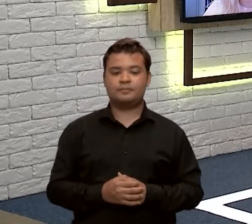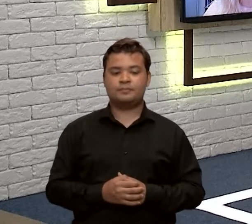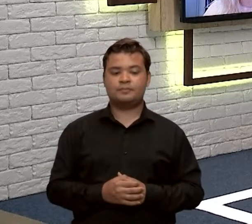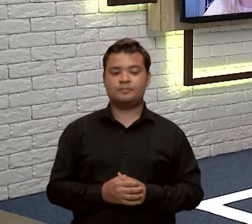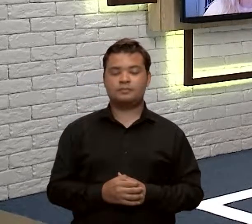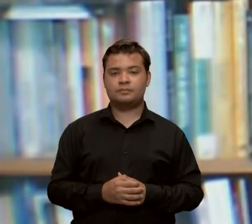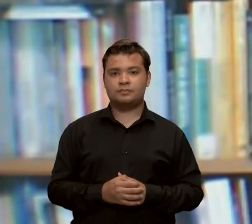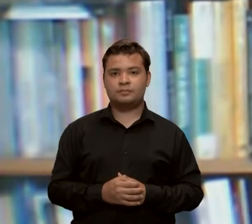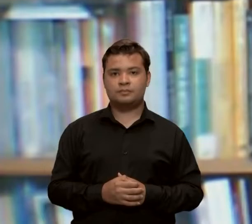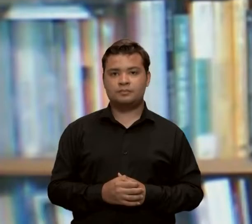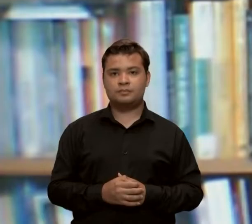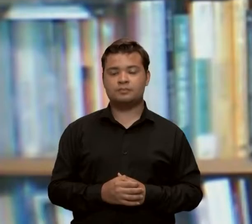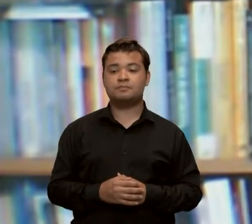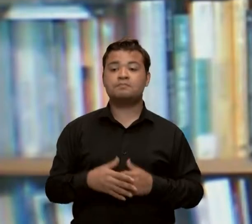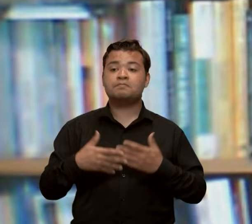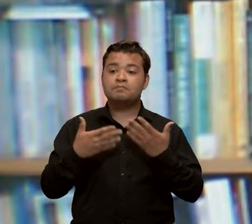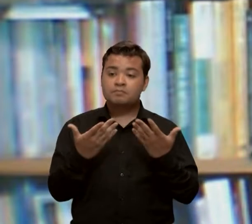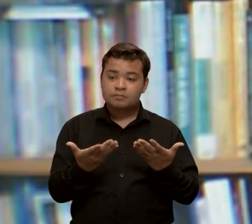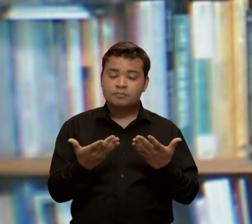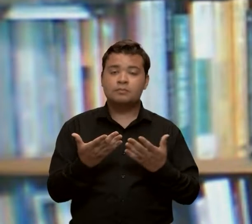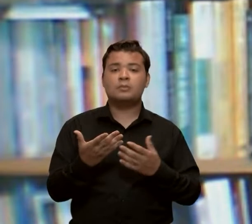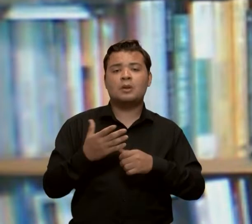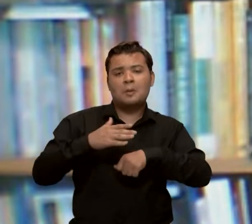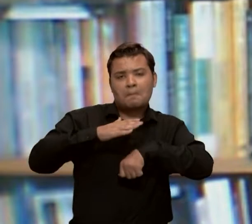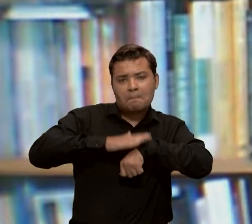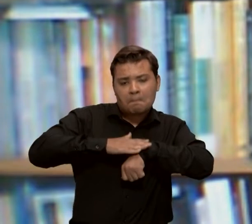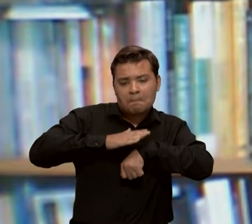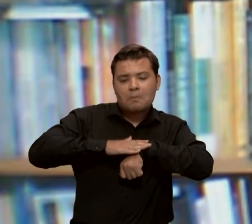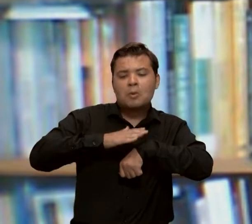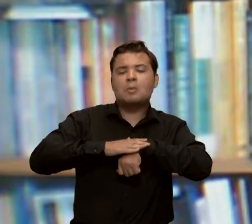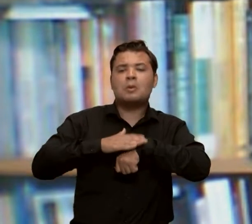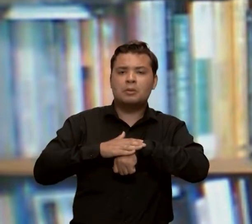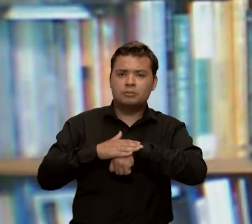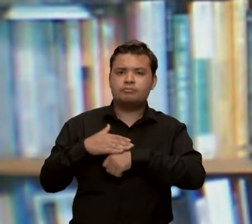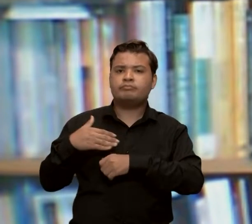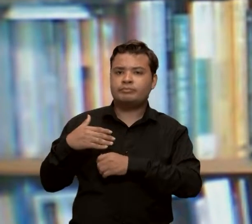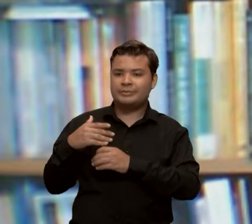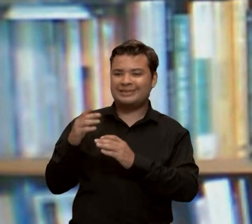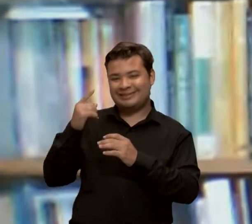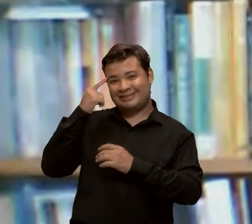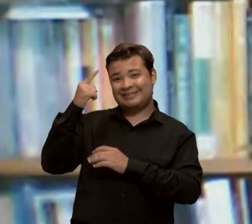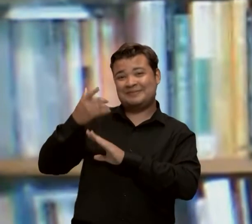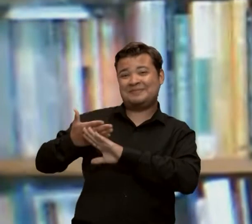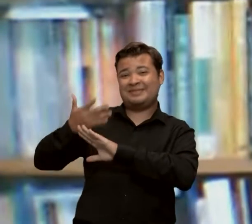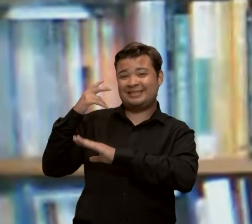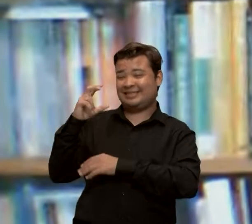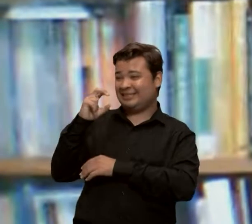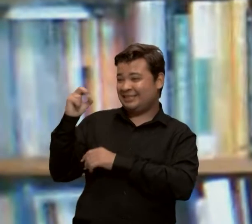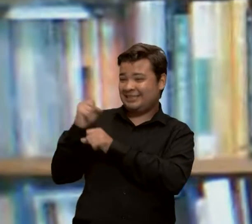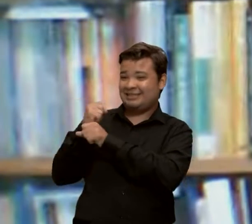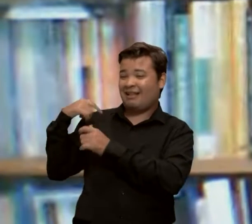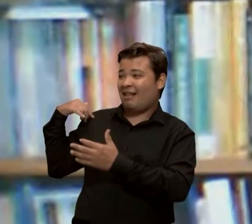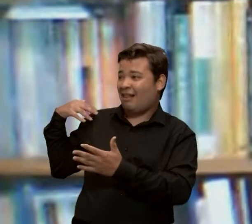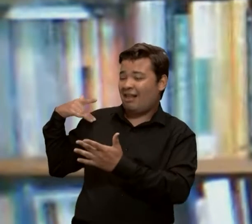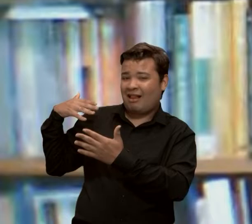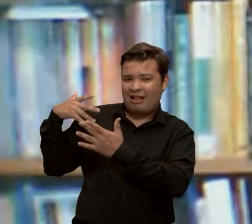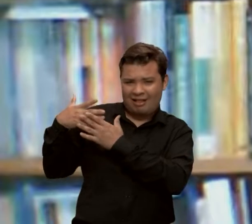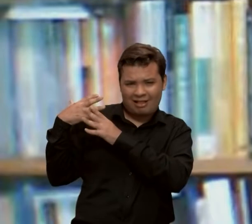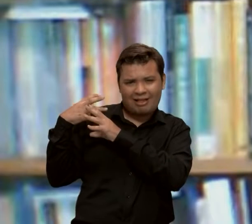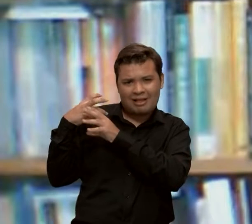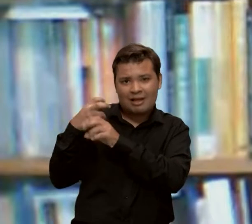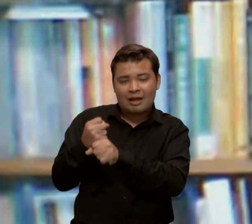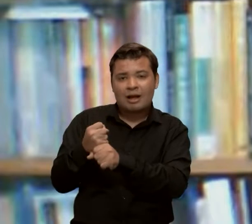Em vários momentos dos nossos já passados 500 anos de história